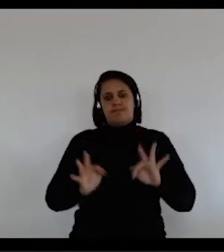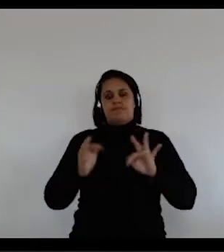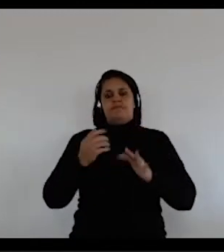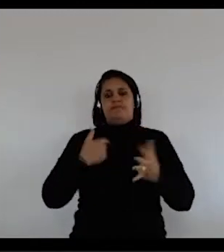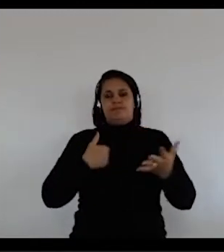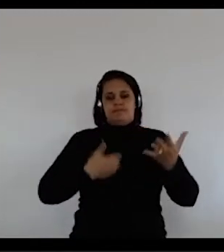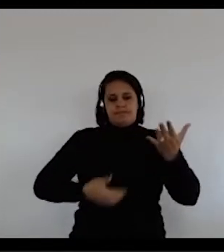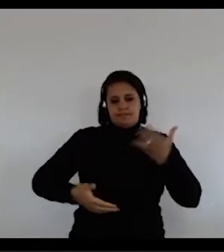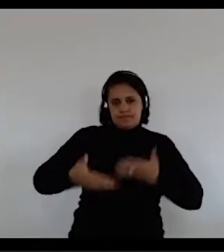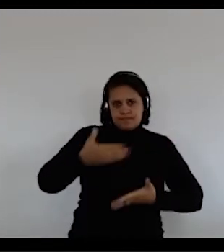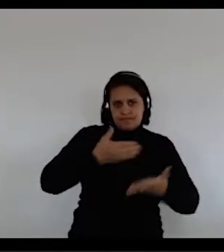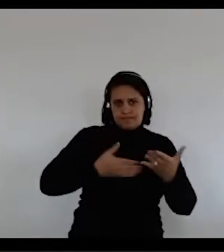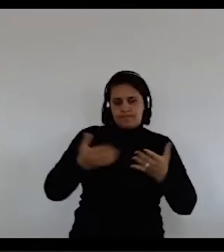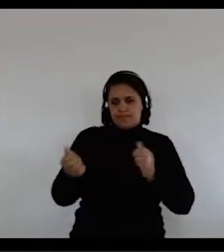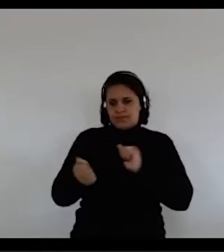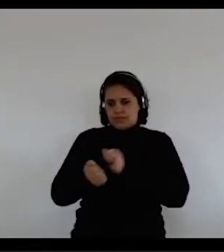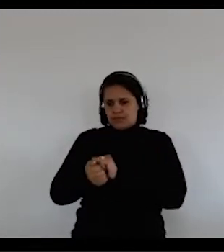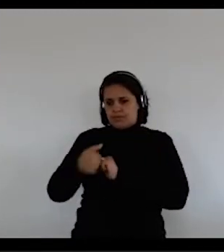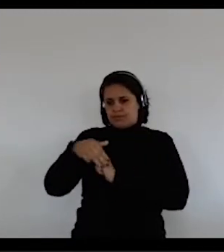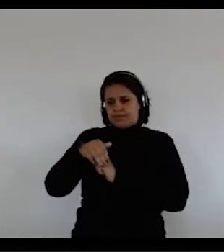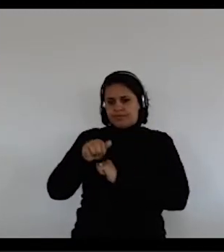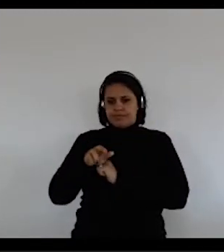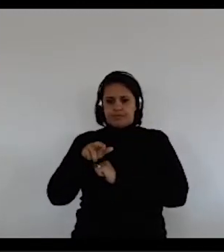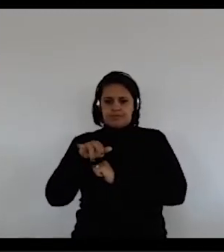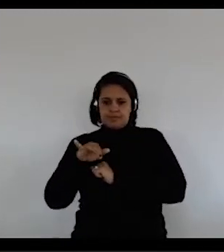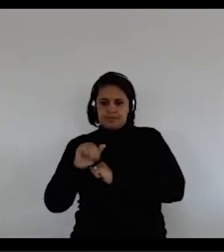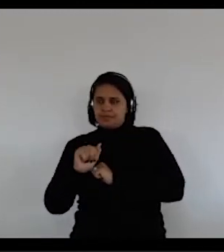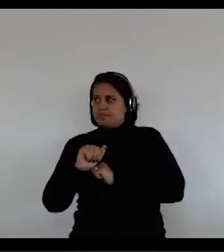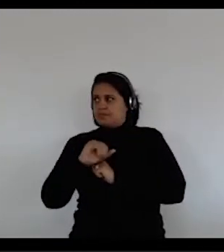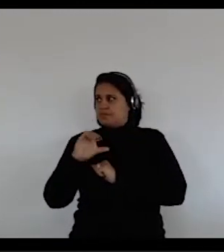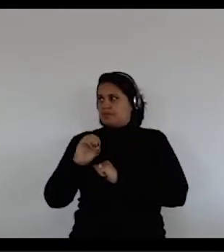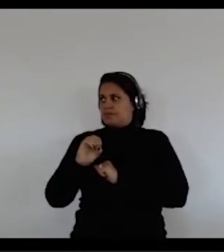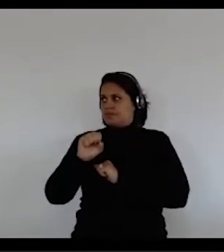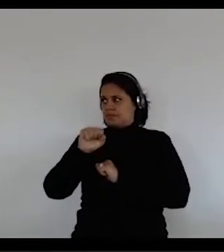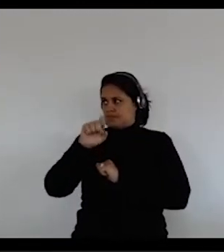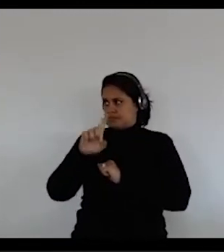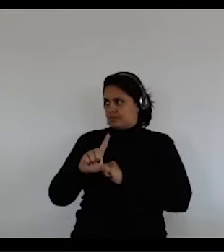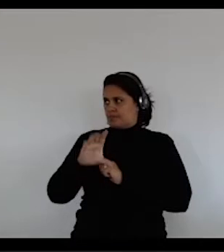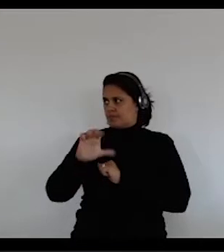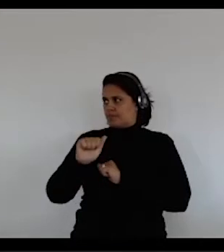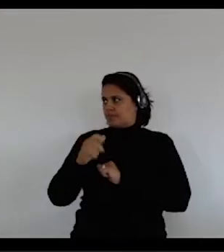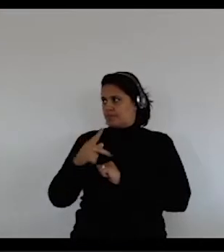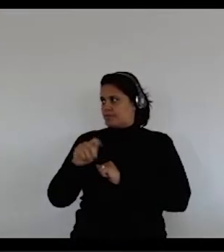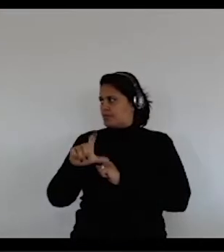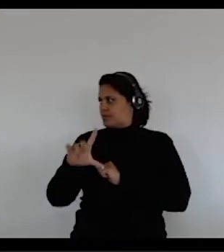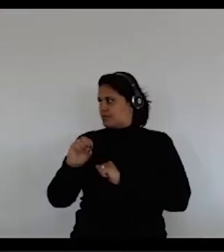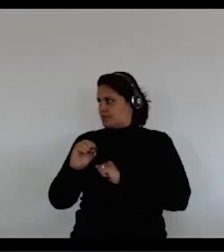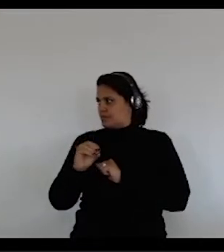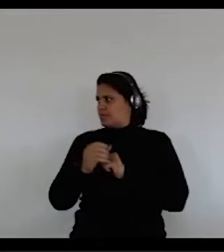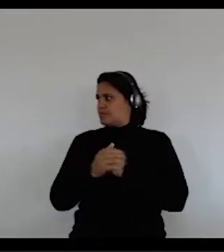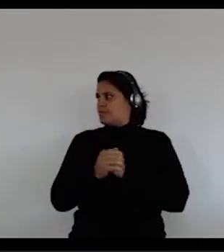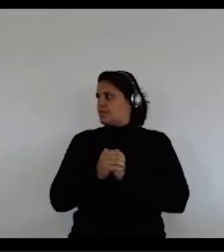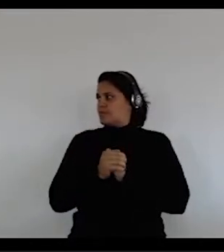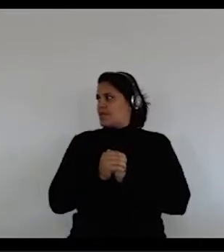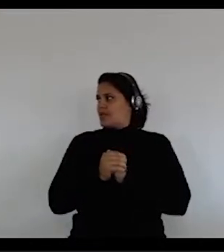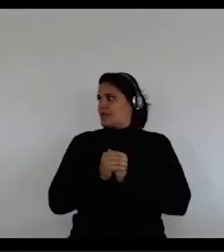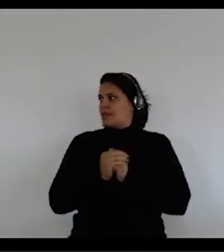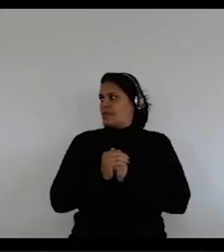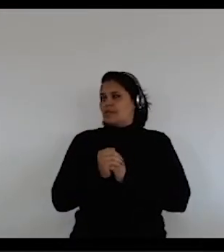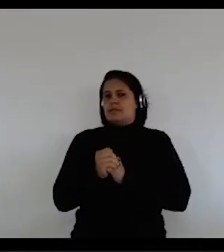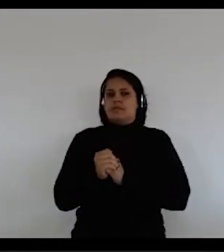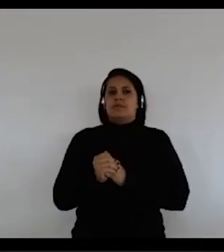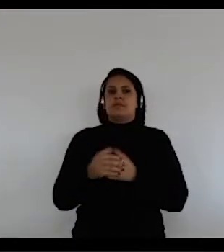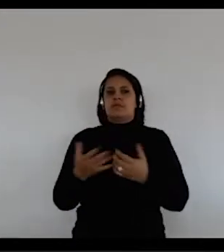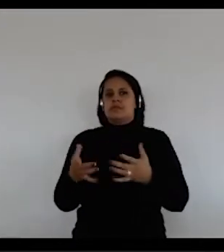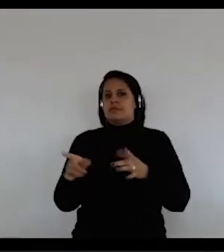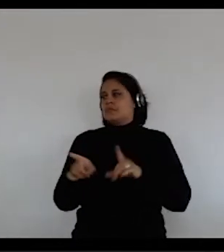a amiga Maria José Capello, a doutora Capello, e ao amigo Paulo Henrique Lucon, o professor doutor